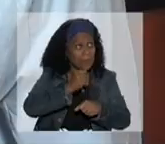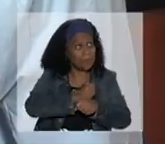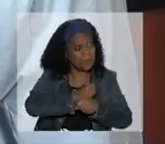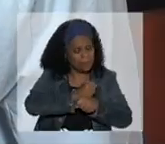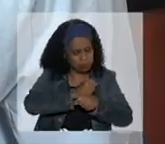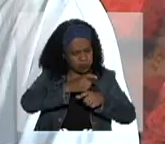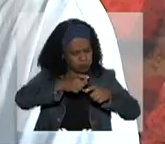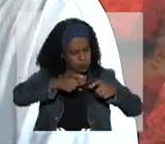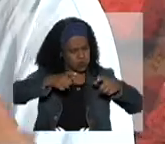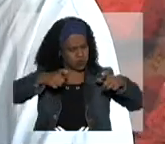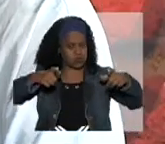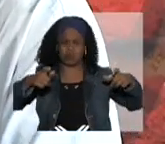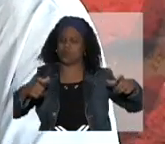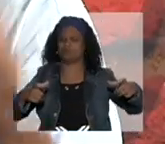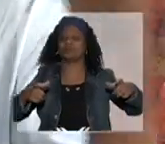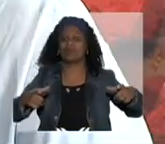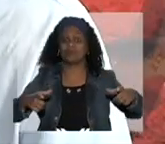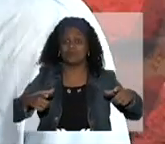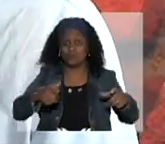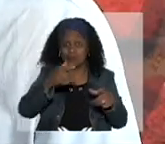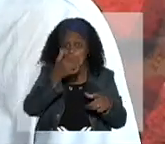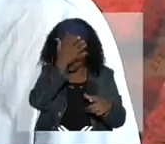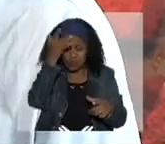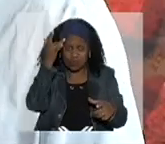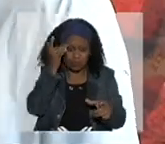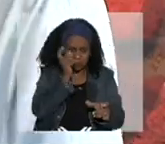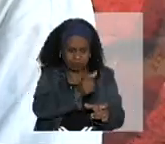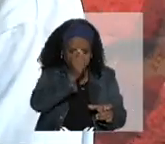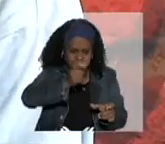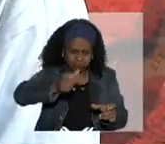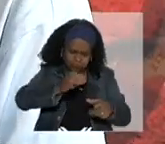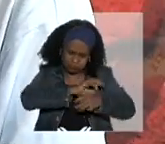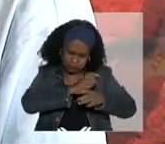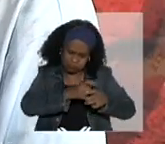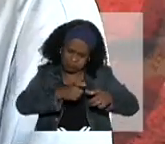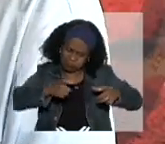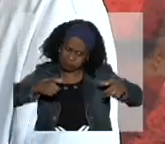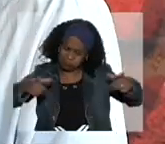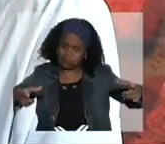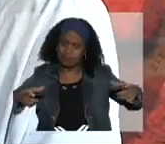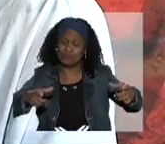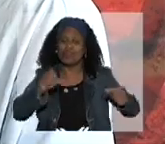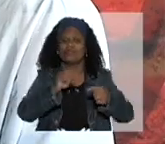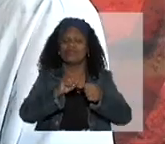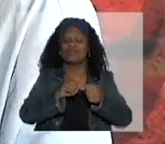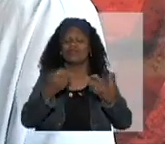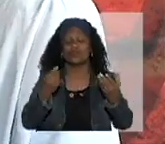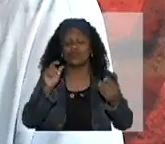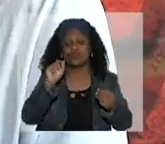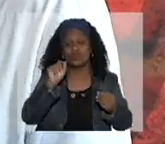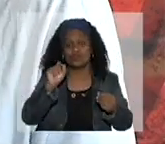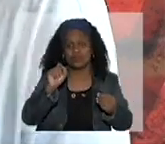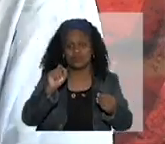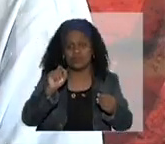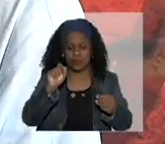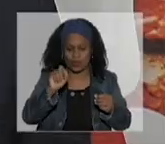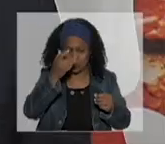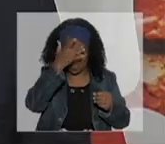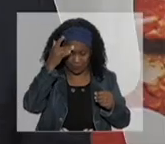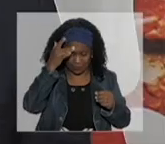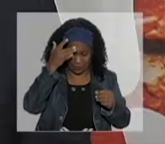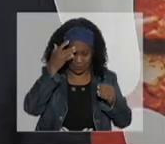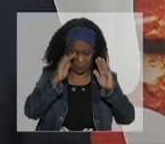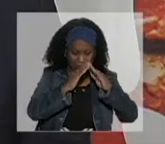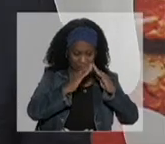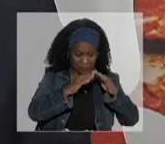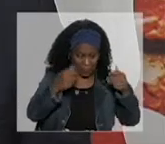metro concentrado é maior por pessoa na América Latina. Então, isso faz um ambiente que as necessidades